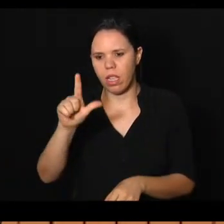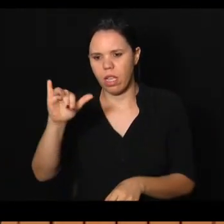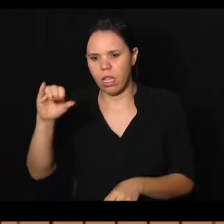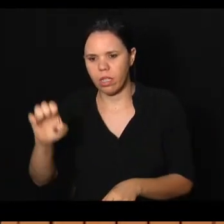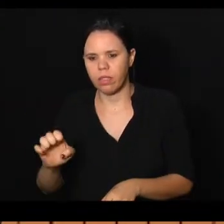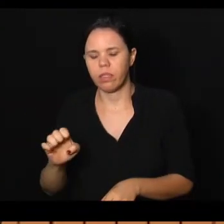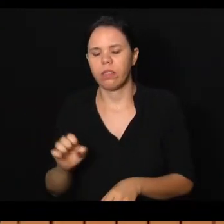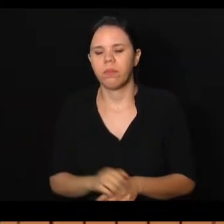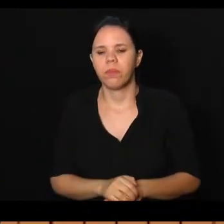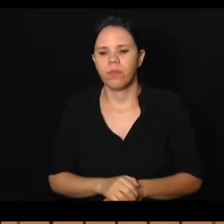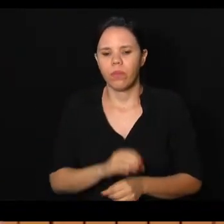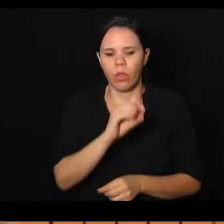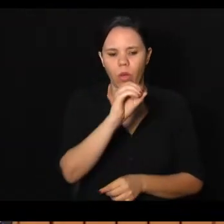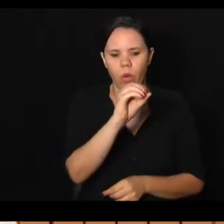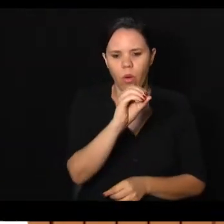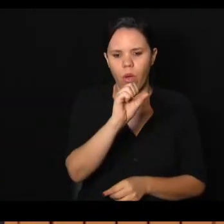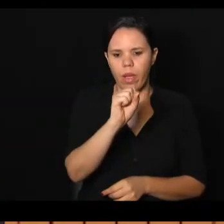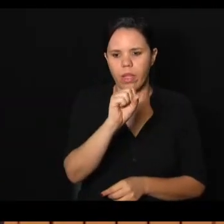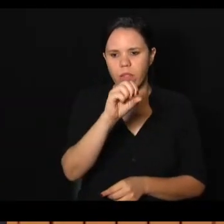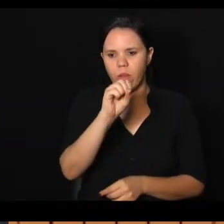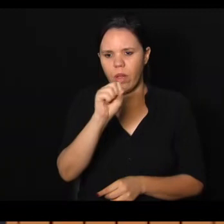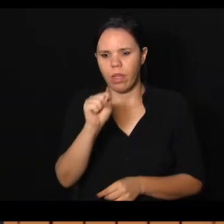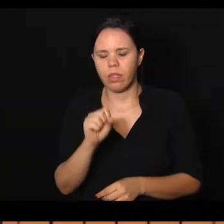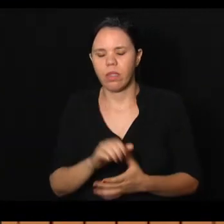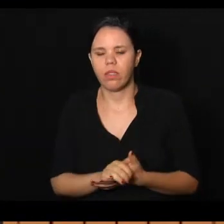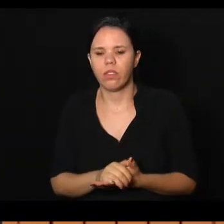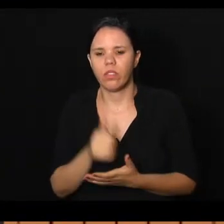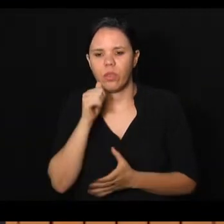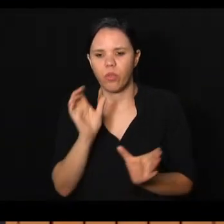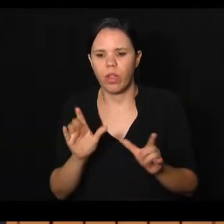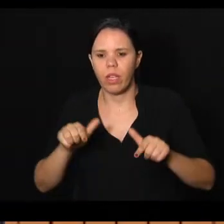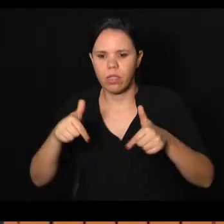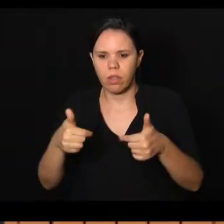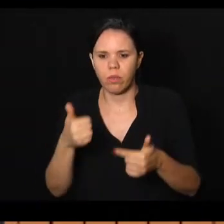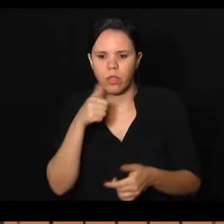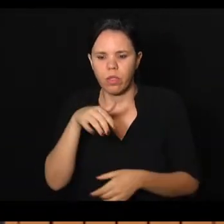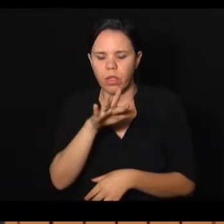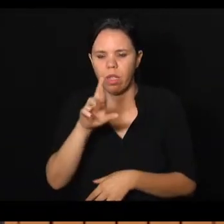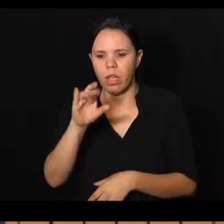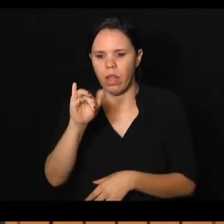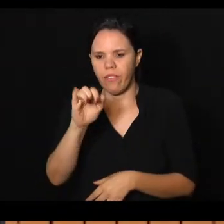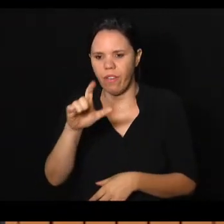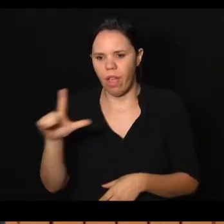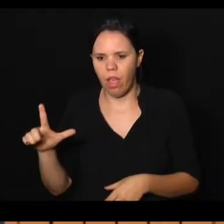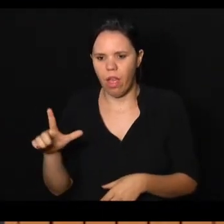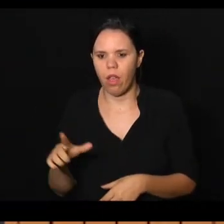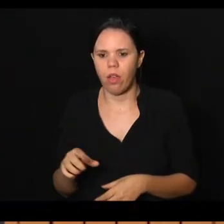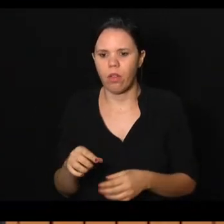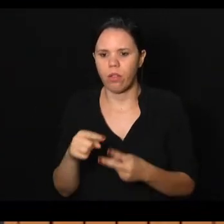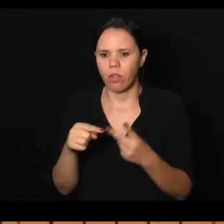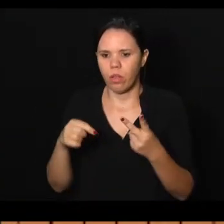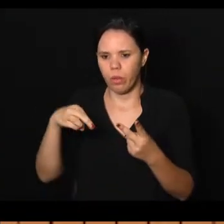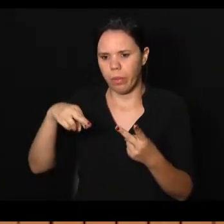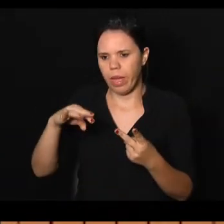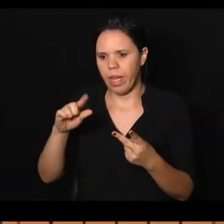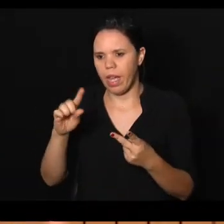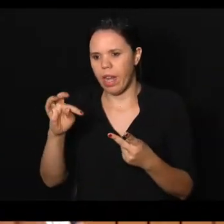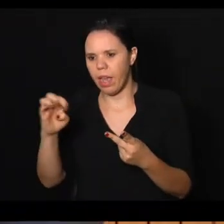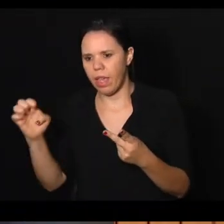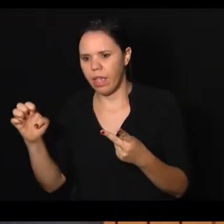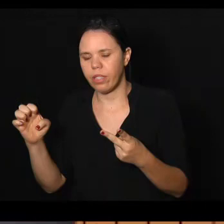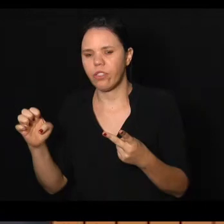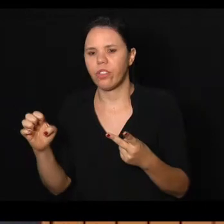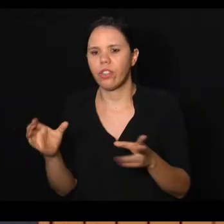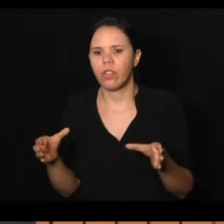do SOS Ação Mulher e Família, e Rafael Teófilo e Margarete Aguilar, do Conselho